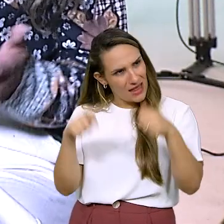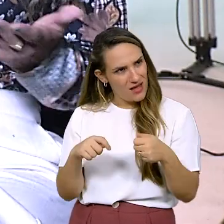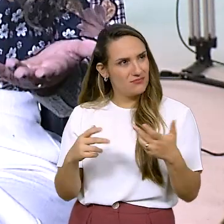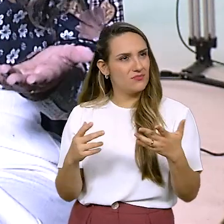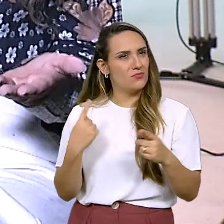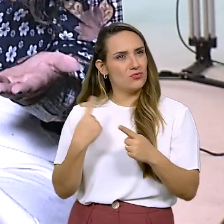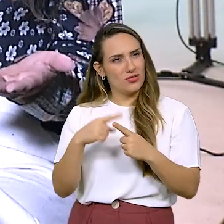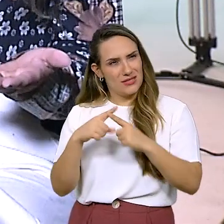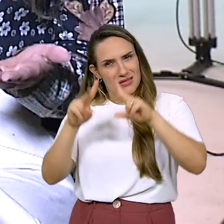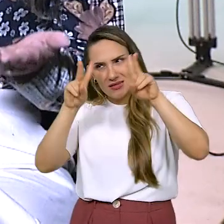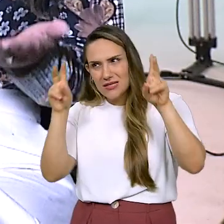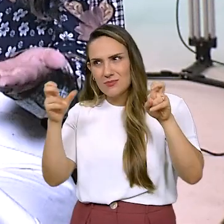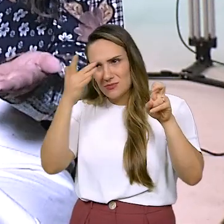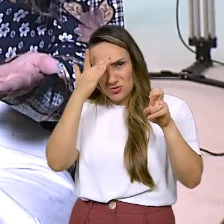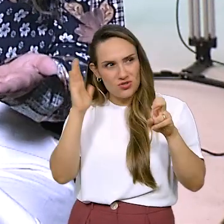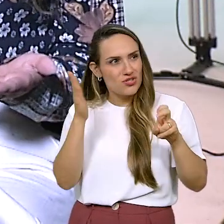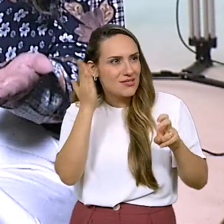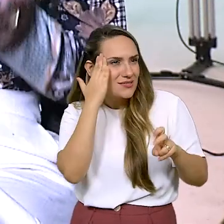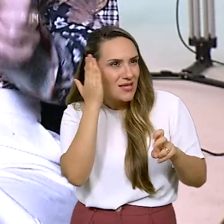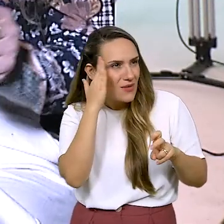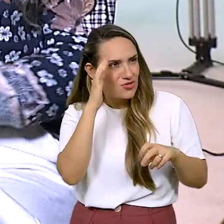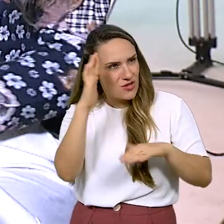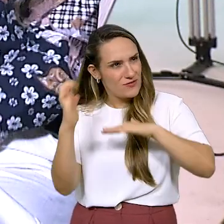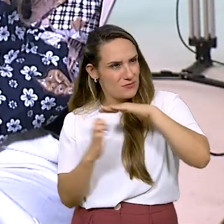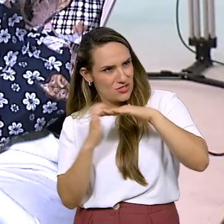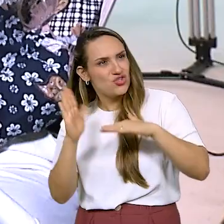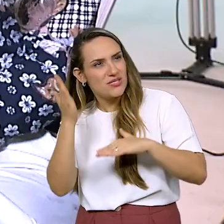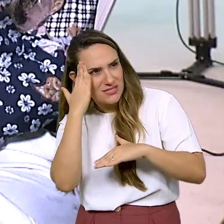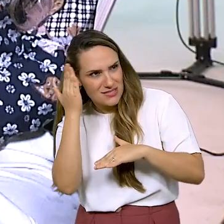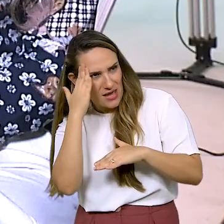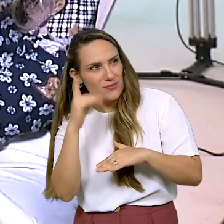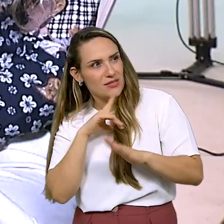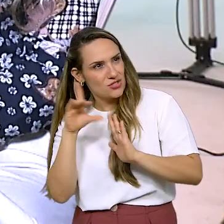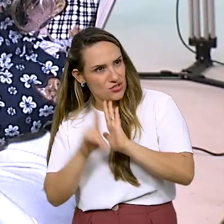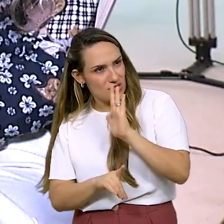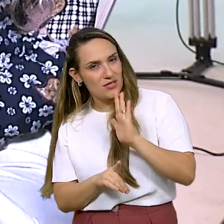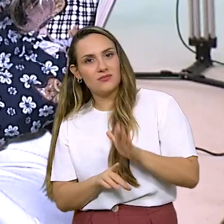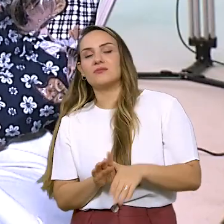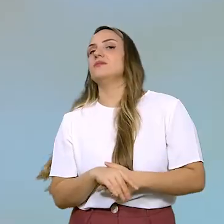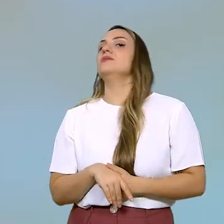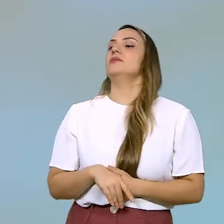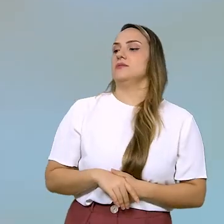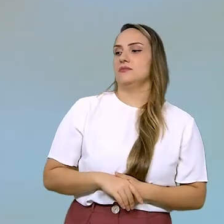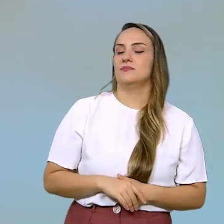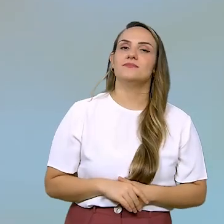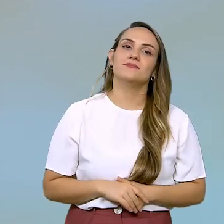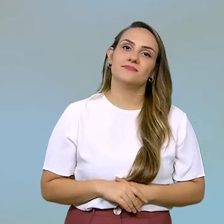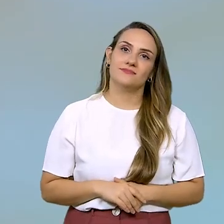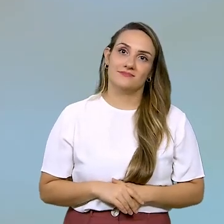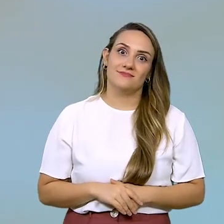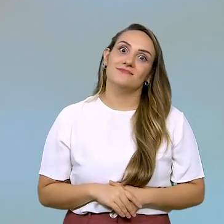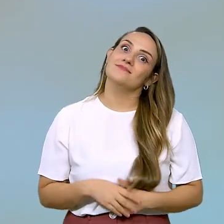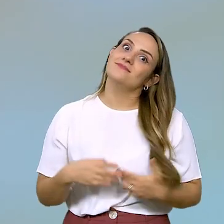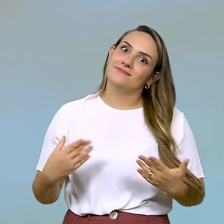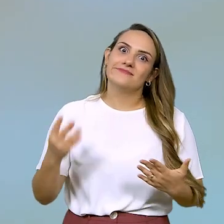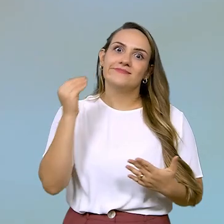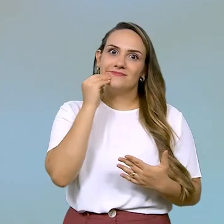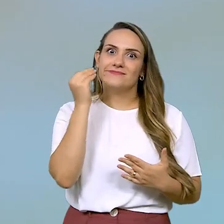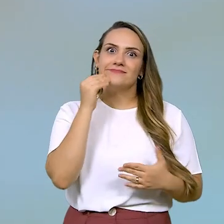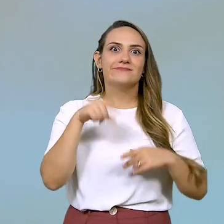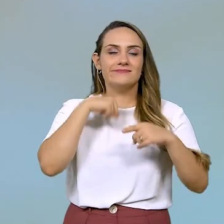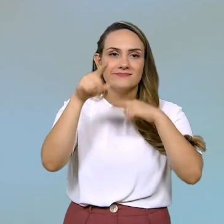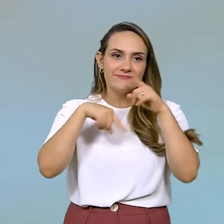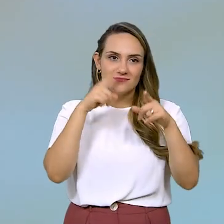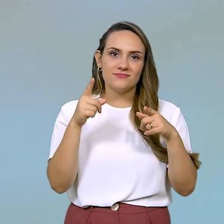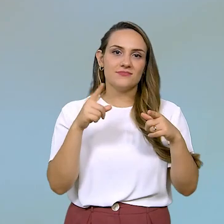administrativa. Esse é um tema que já é de conhecimento de grande parte do empresário, doutor? Então, Gabriel, a gente está fazendo a nossa parte